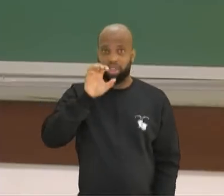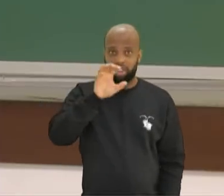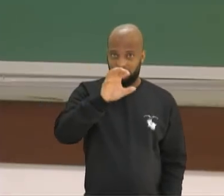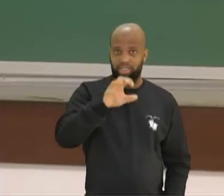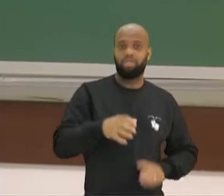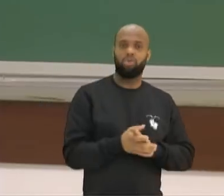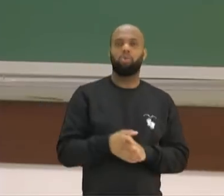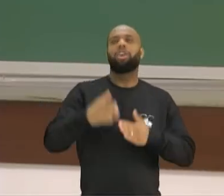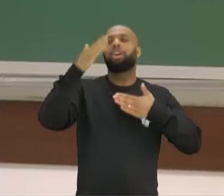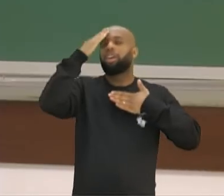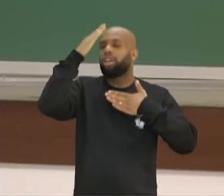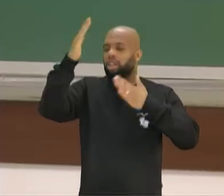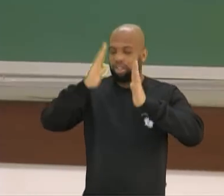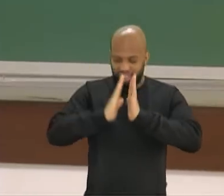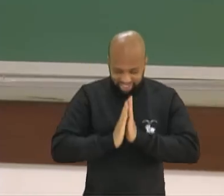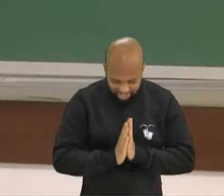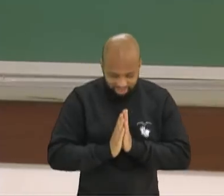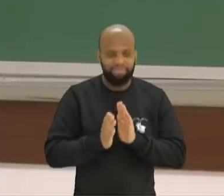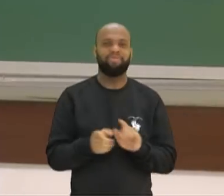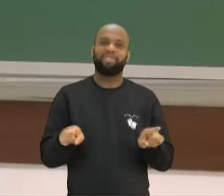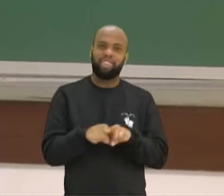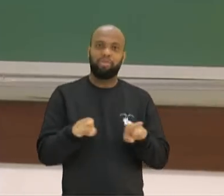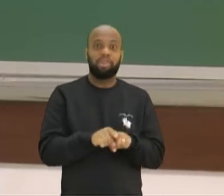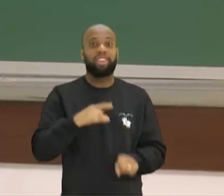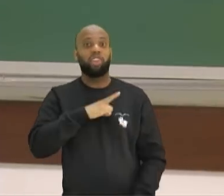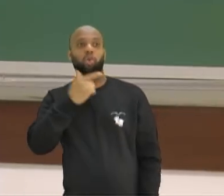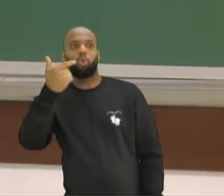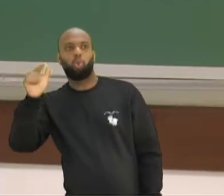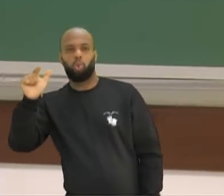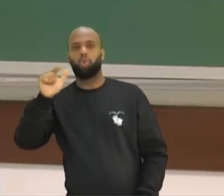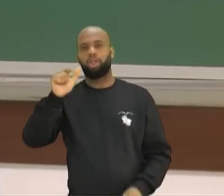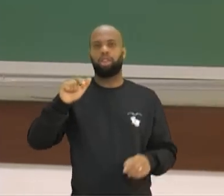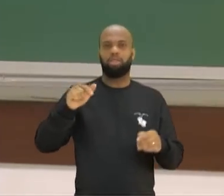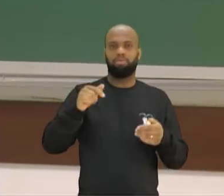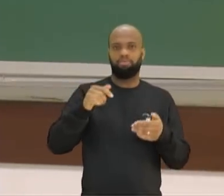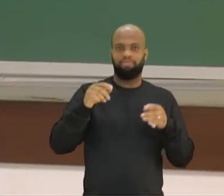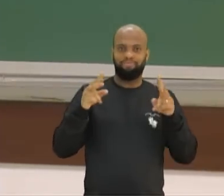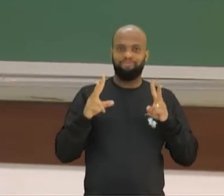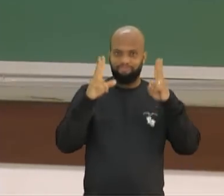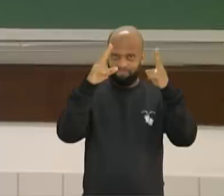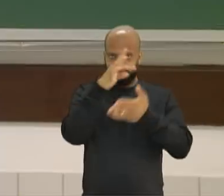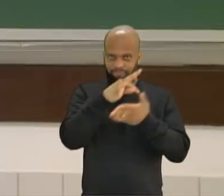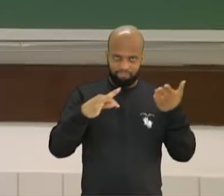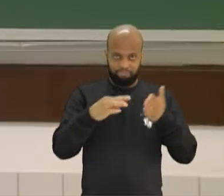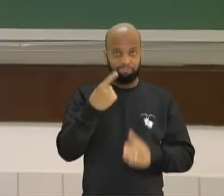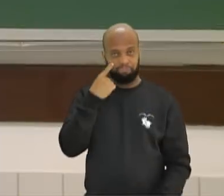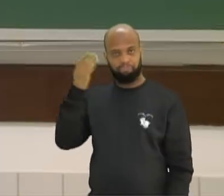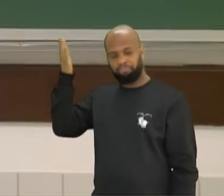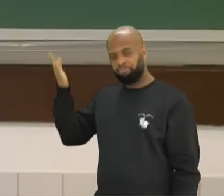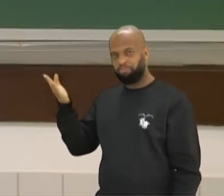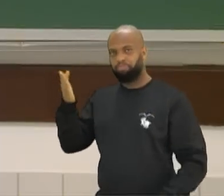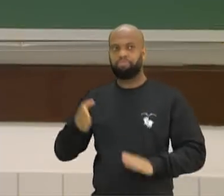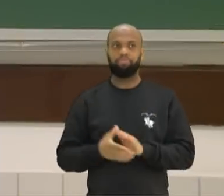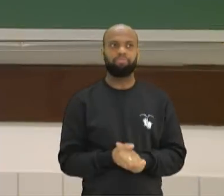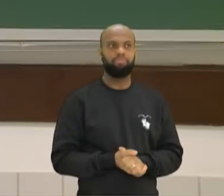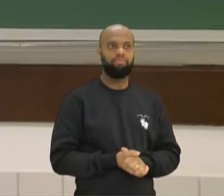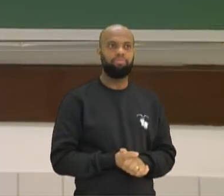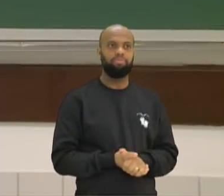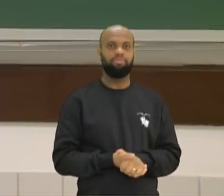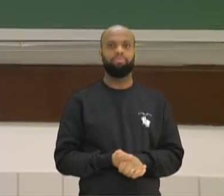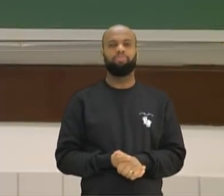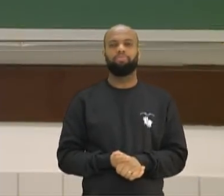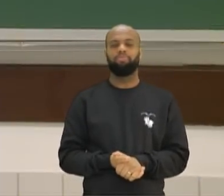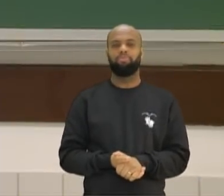grateful, né? Gratidão, certo? Então, vamos lá para mais um pedacinho do texto. The hardest part was seeing the children